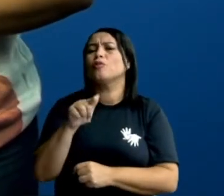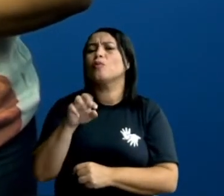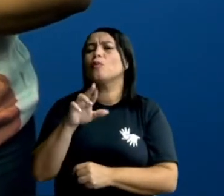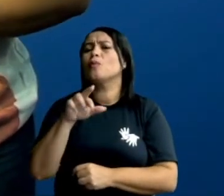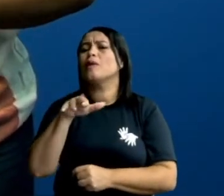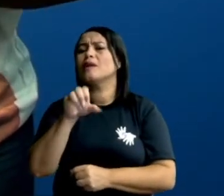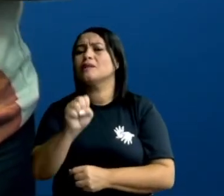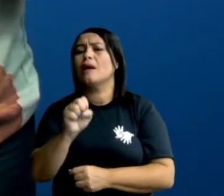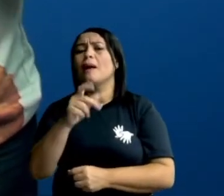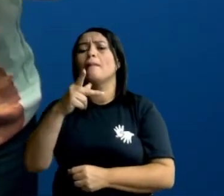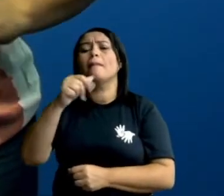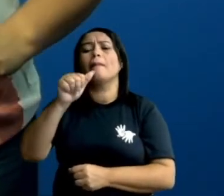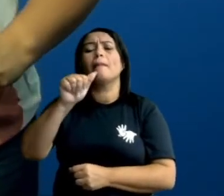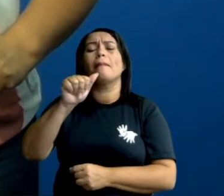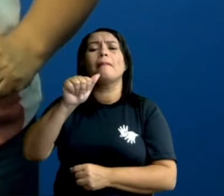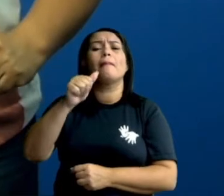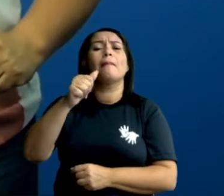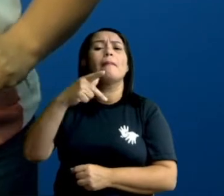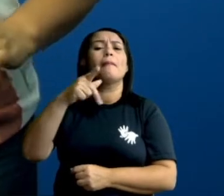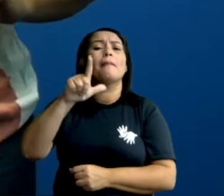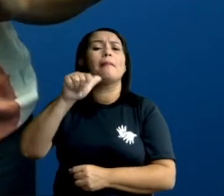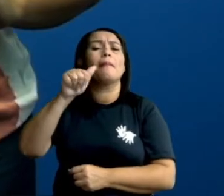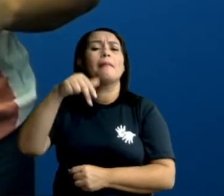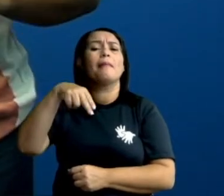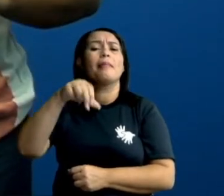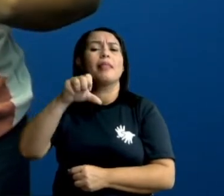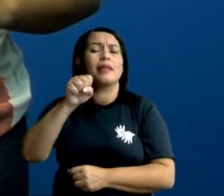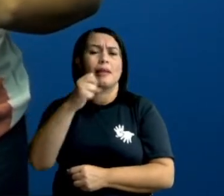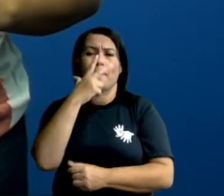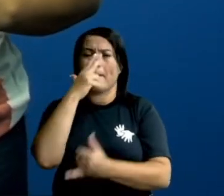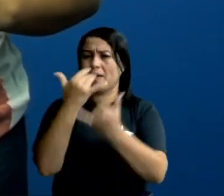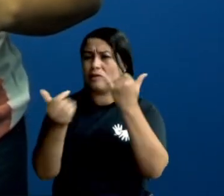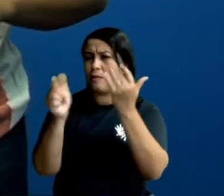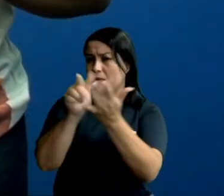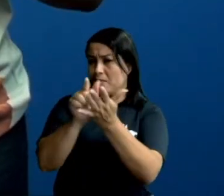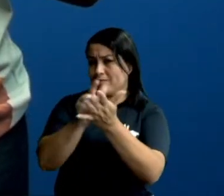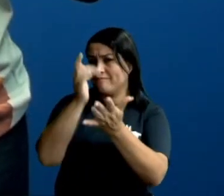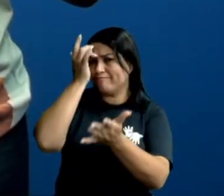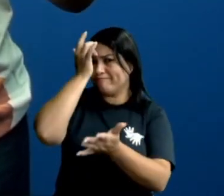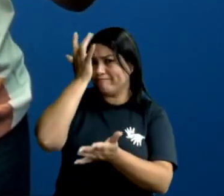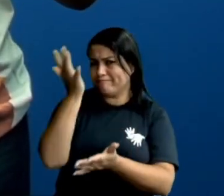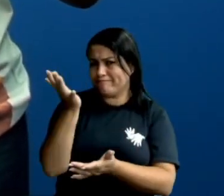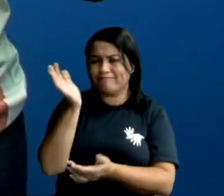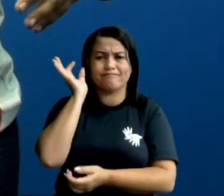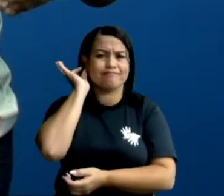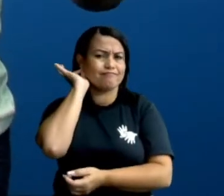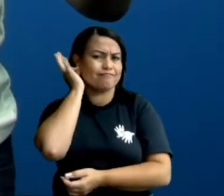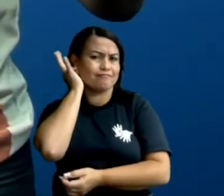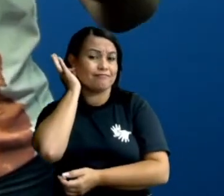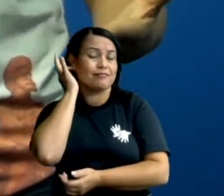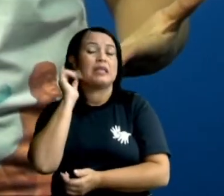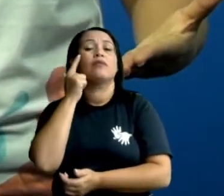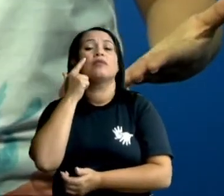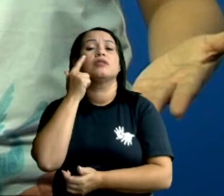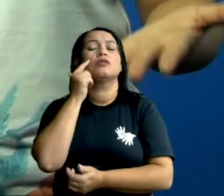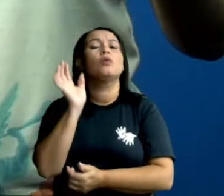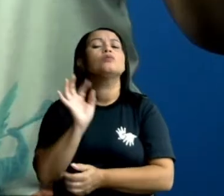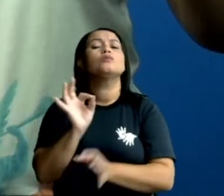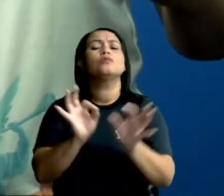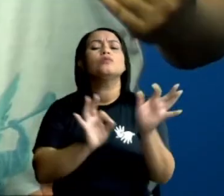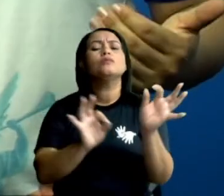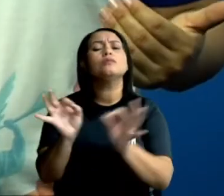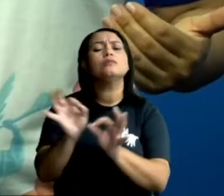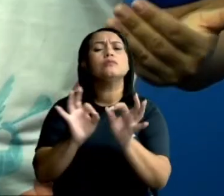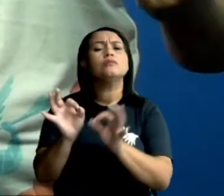plana, tá certo? Porque parece um papelzinho. Então, não é fácil? Não é ótimo? Então, são formas